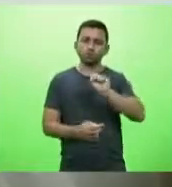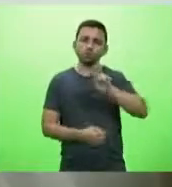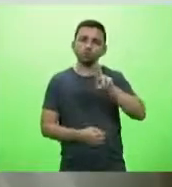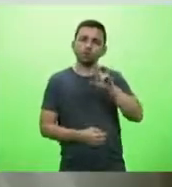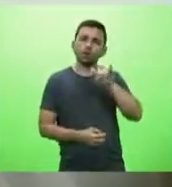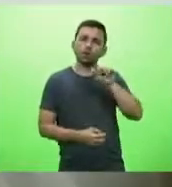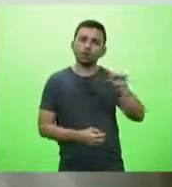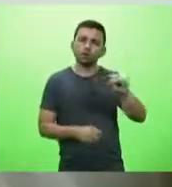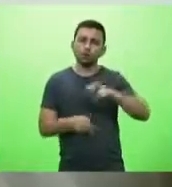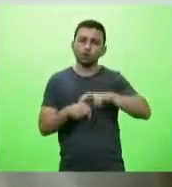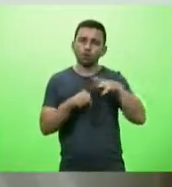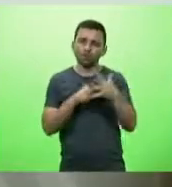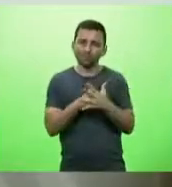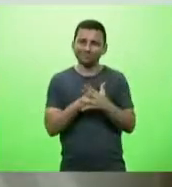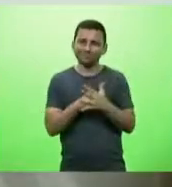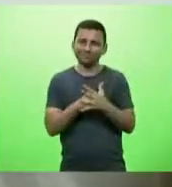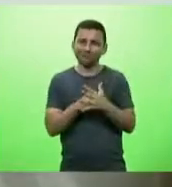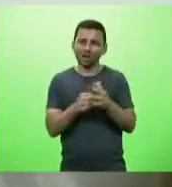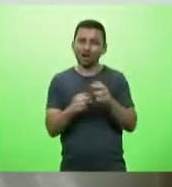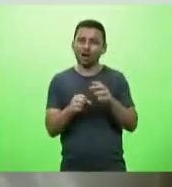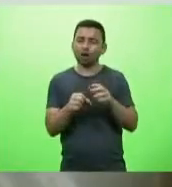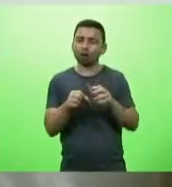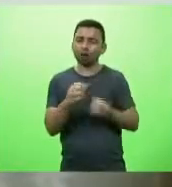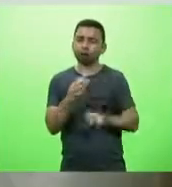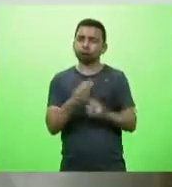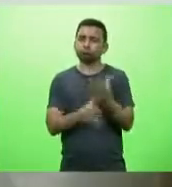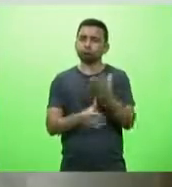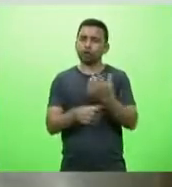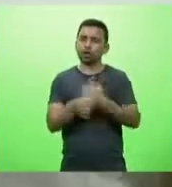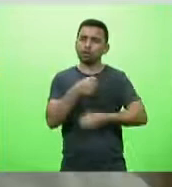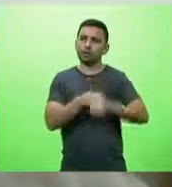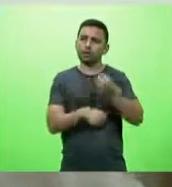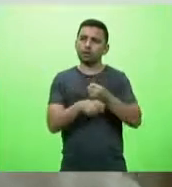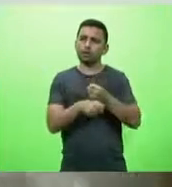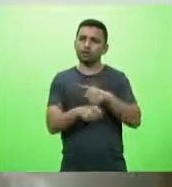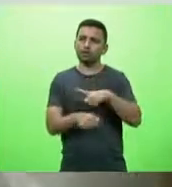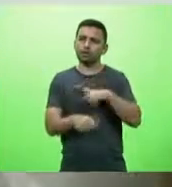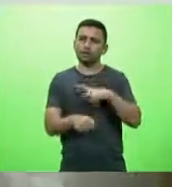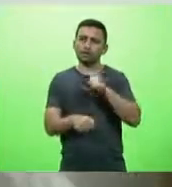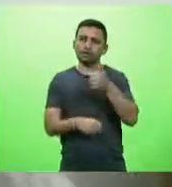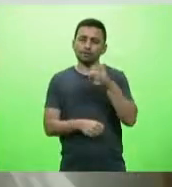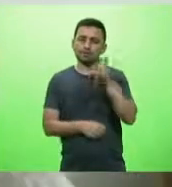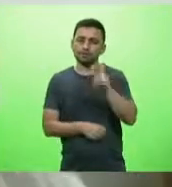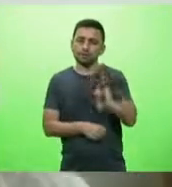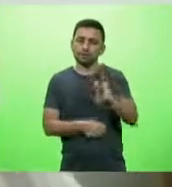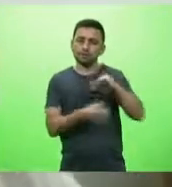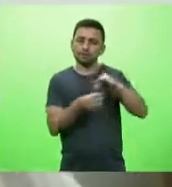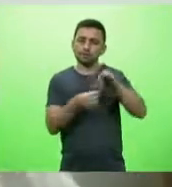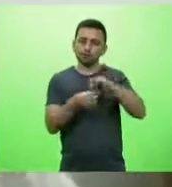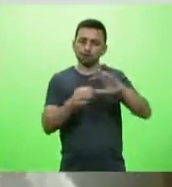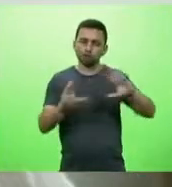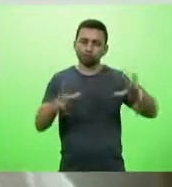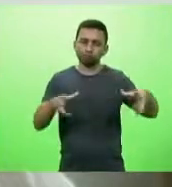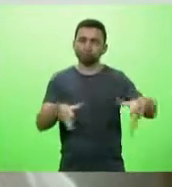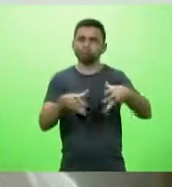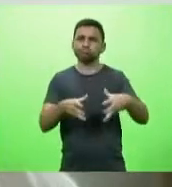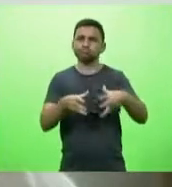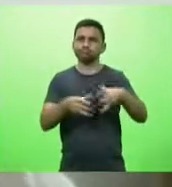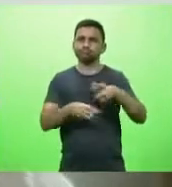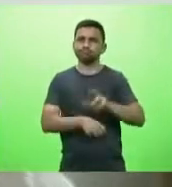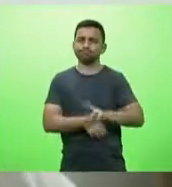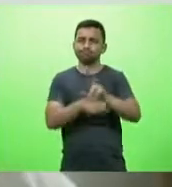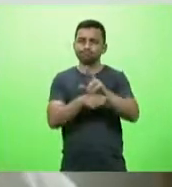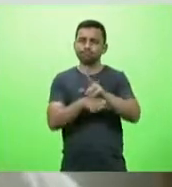que foi formado a partir do ano passado e é composto por 15 entidades representativas